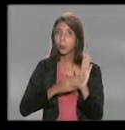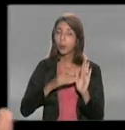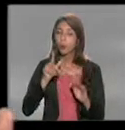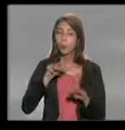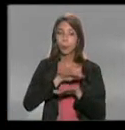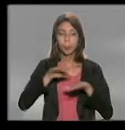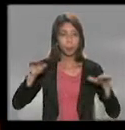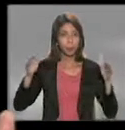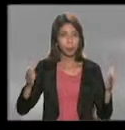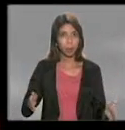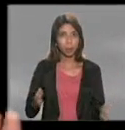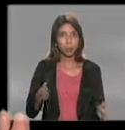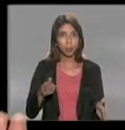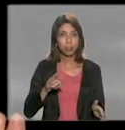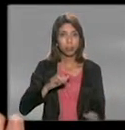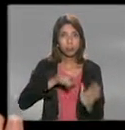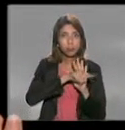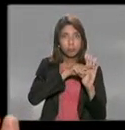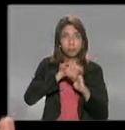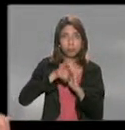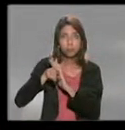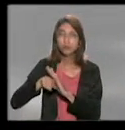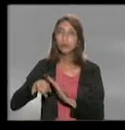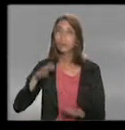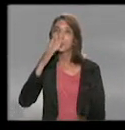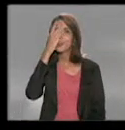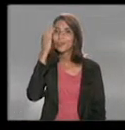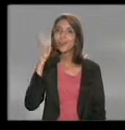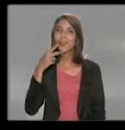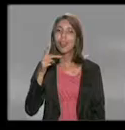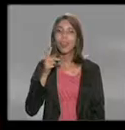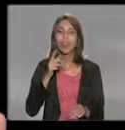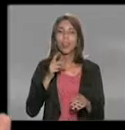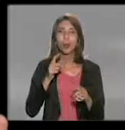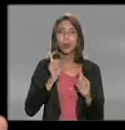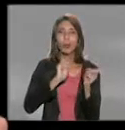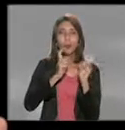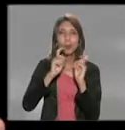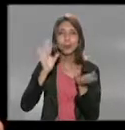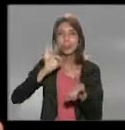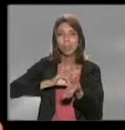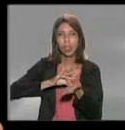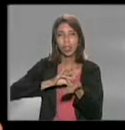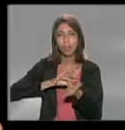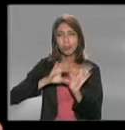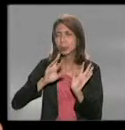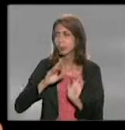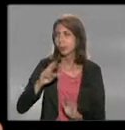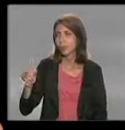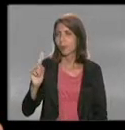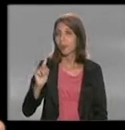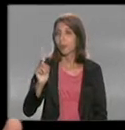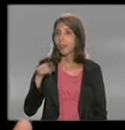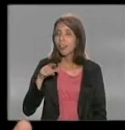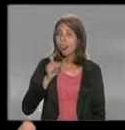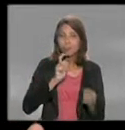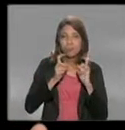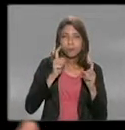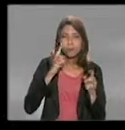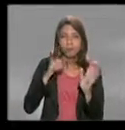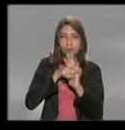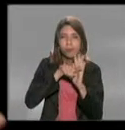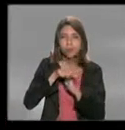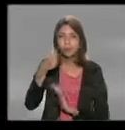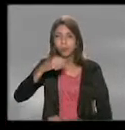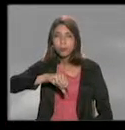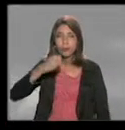uma normativa, né, a normativa 03 de agosto de 2016, em que ela propõe uma banca em que se faça